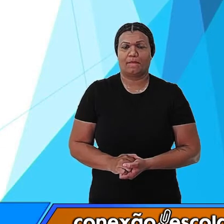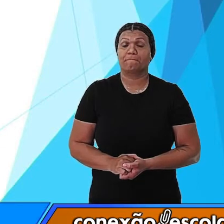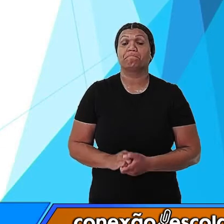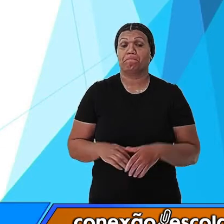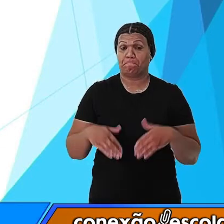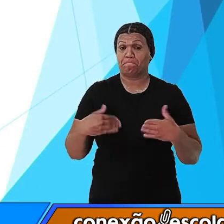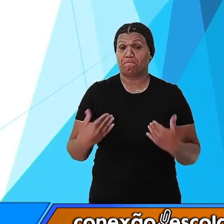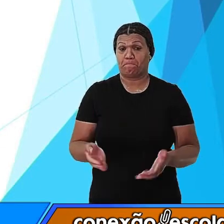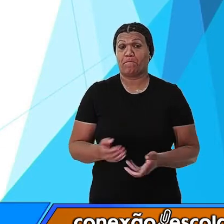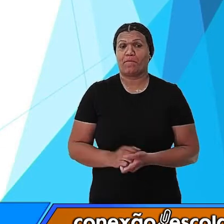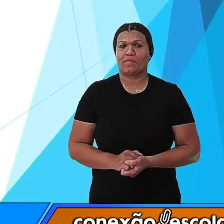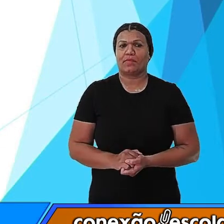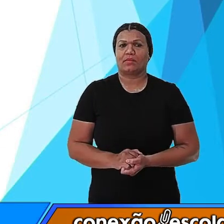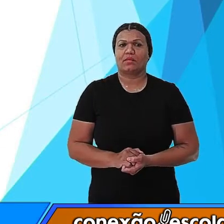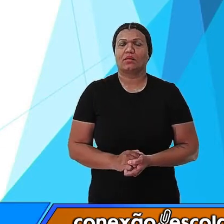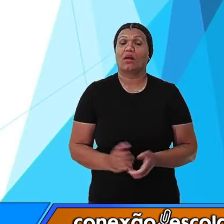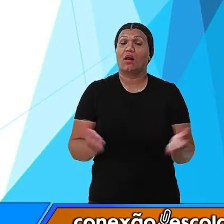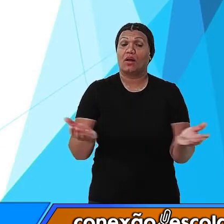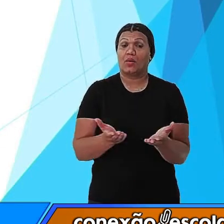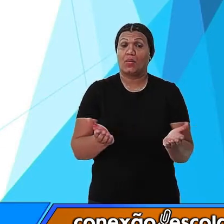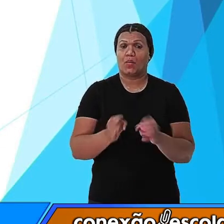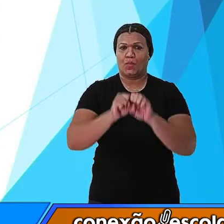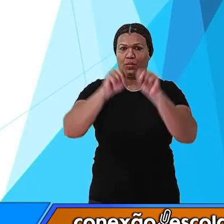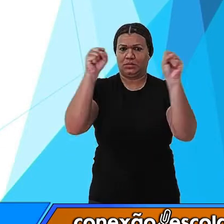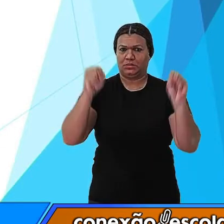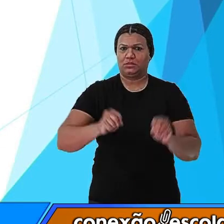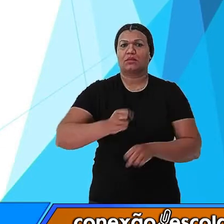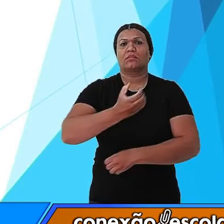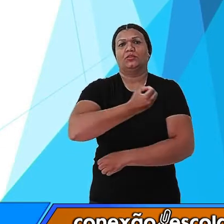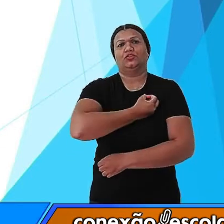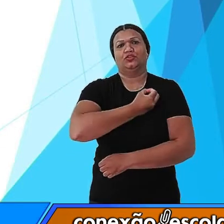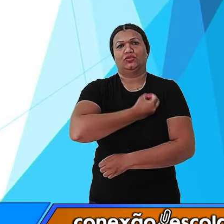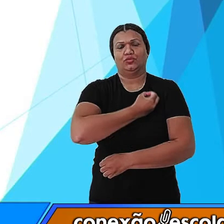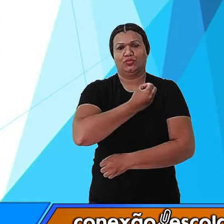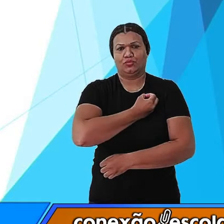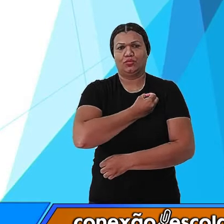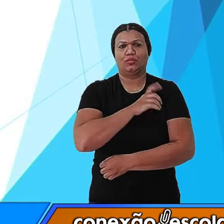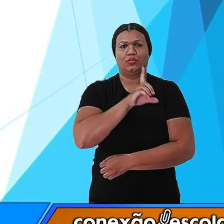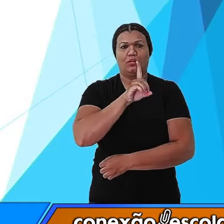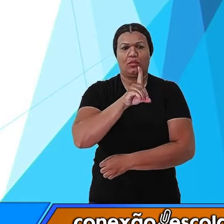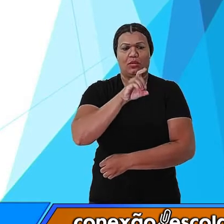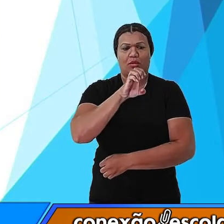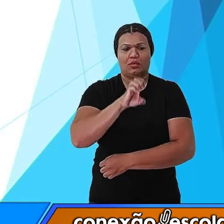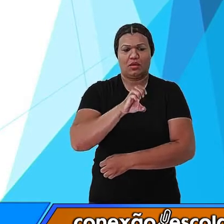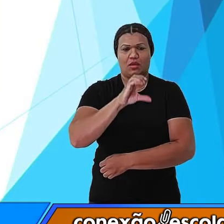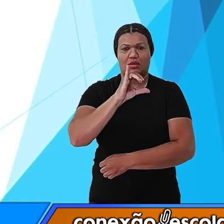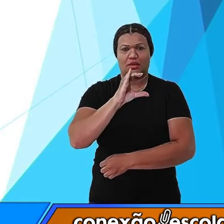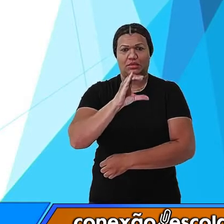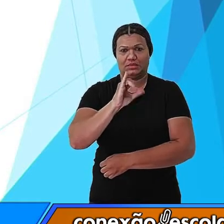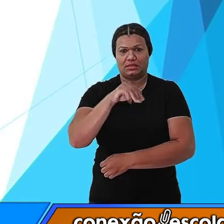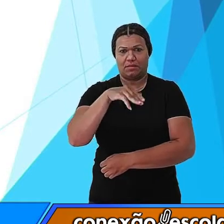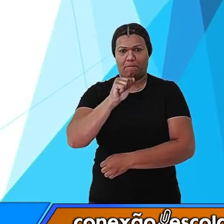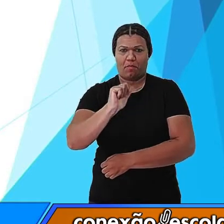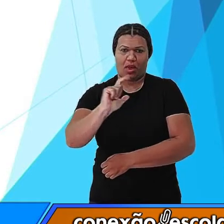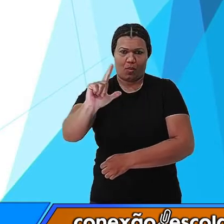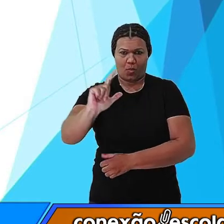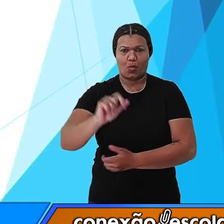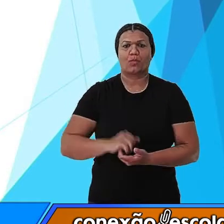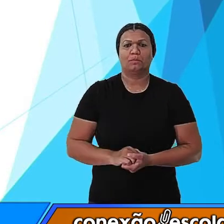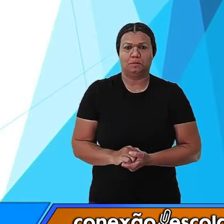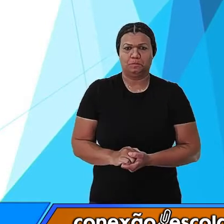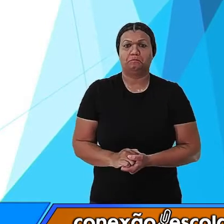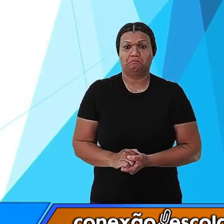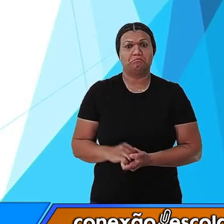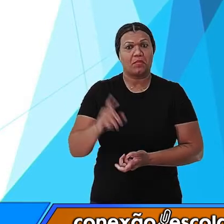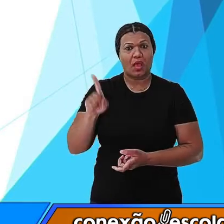Muito bem, agora o sistema de numeração decimal. O sistema de numeração decimal, que